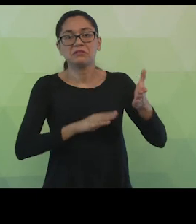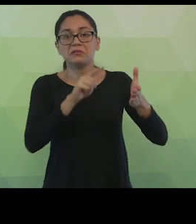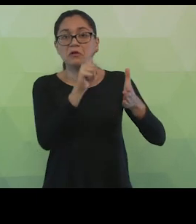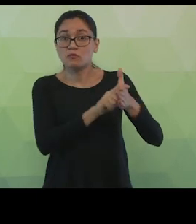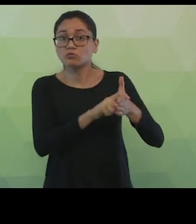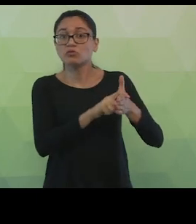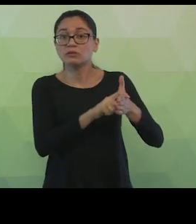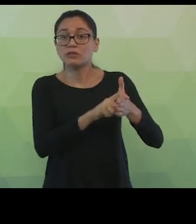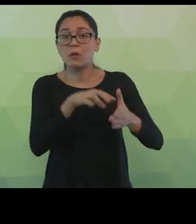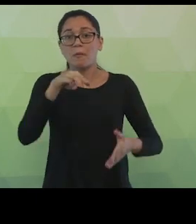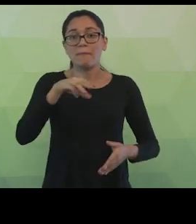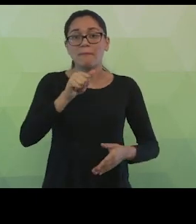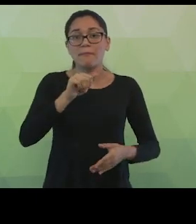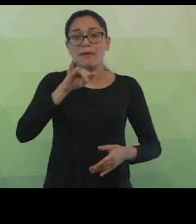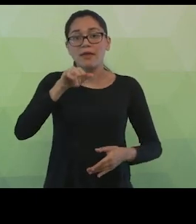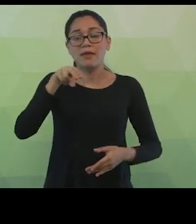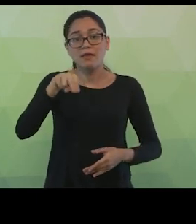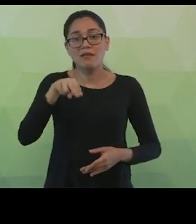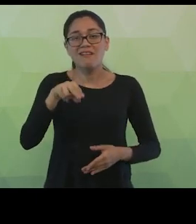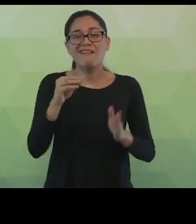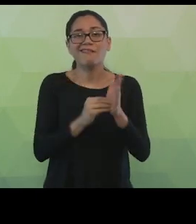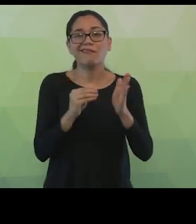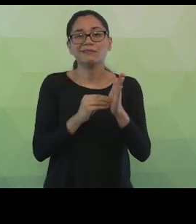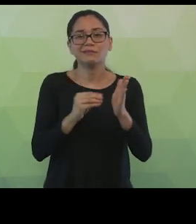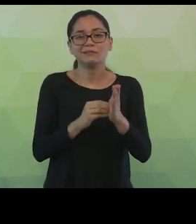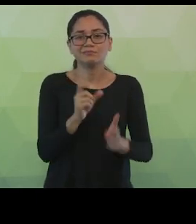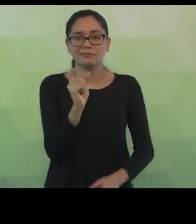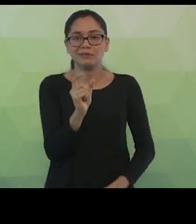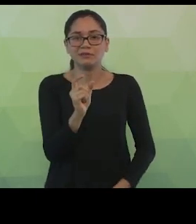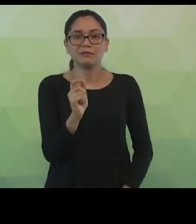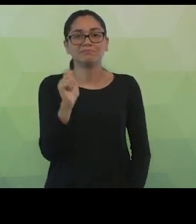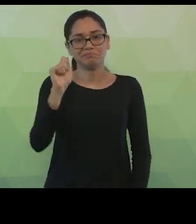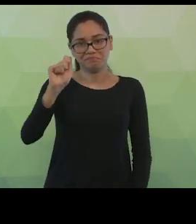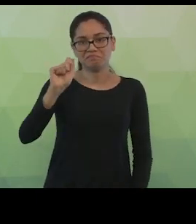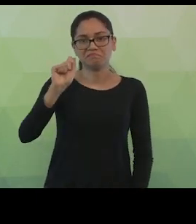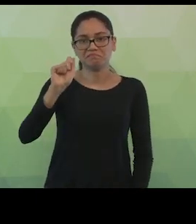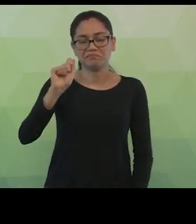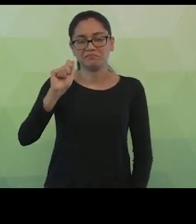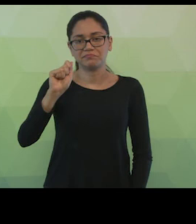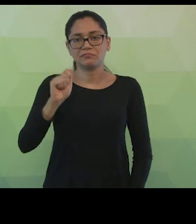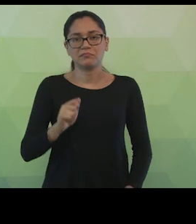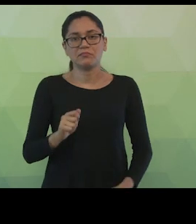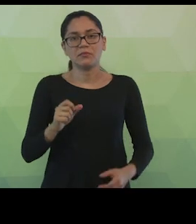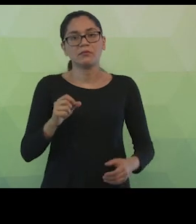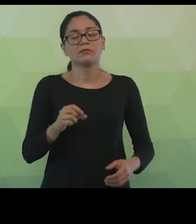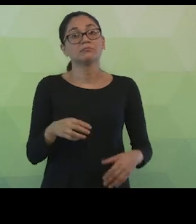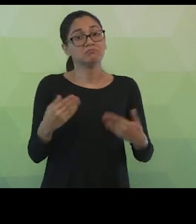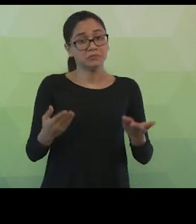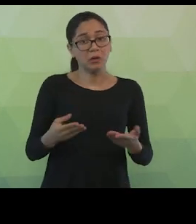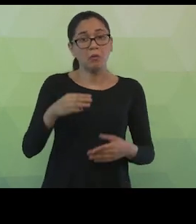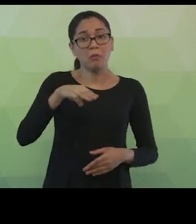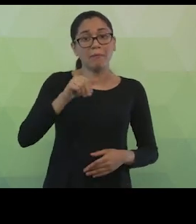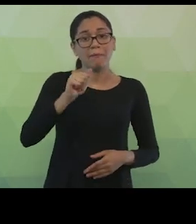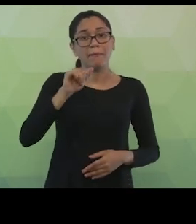que faltou a letra A. Então, main, abriu, fechou.